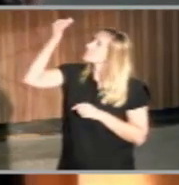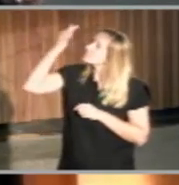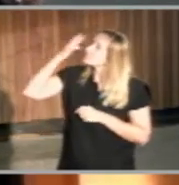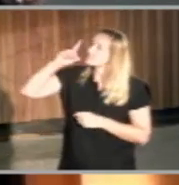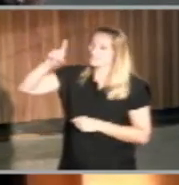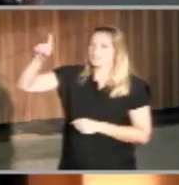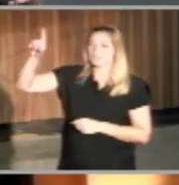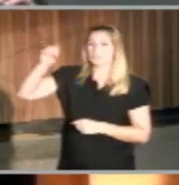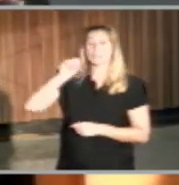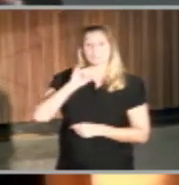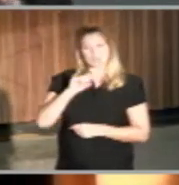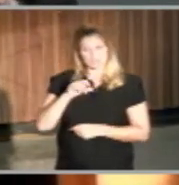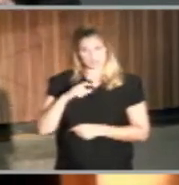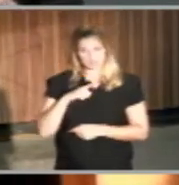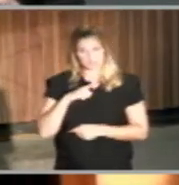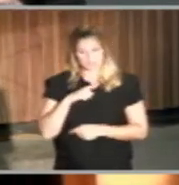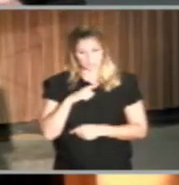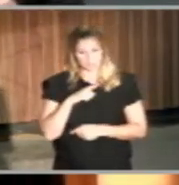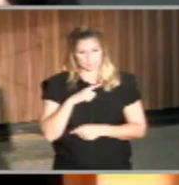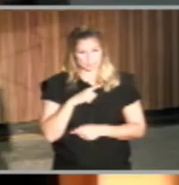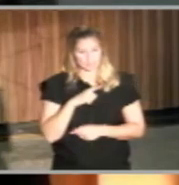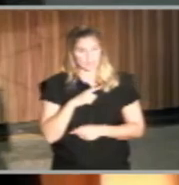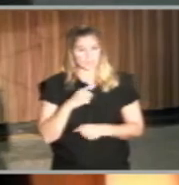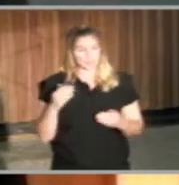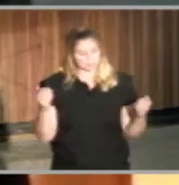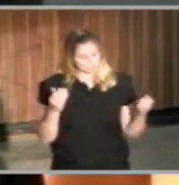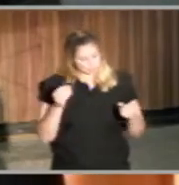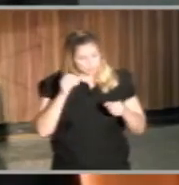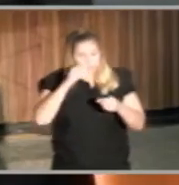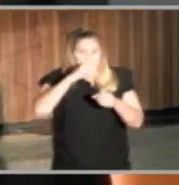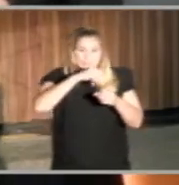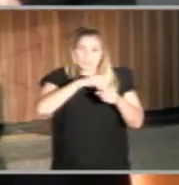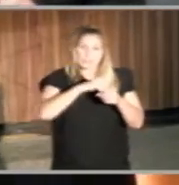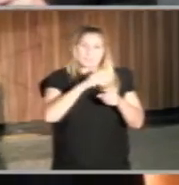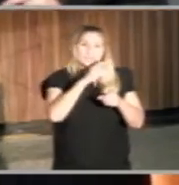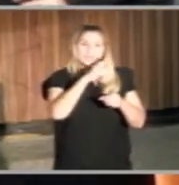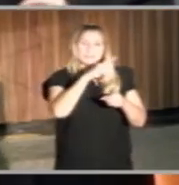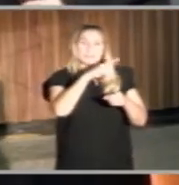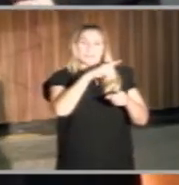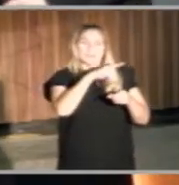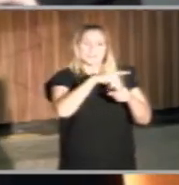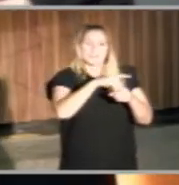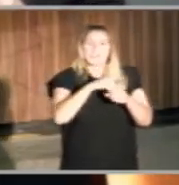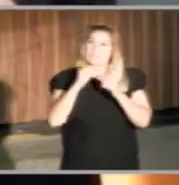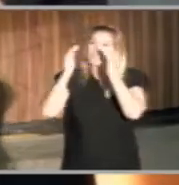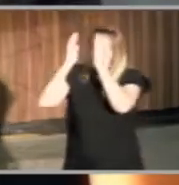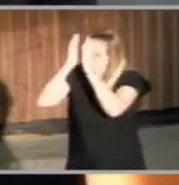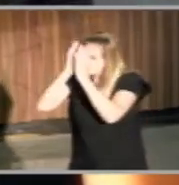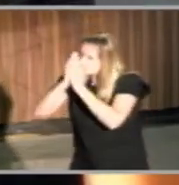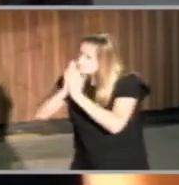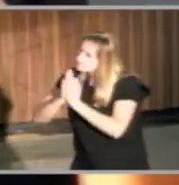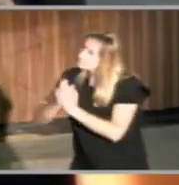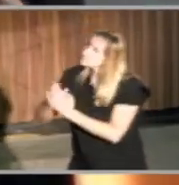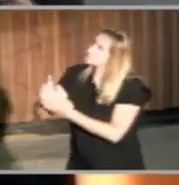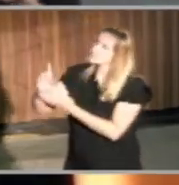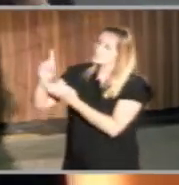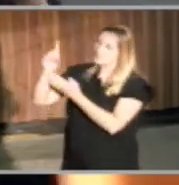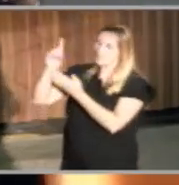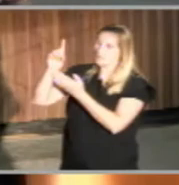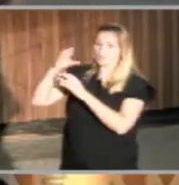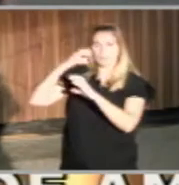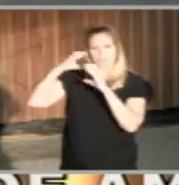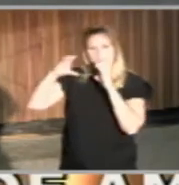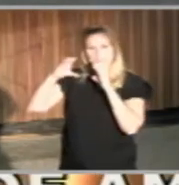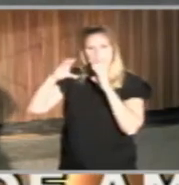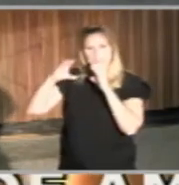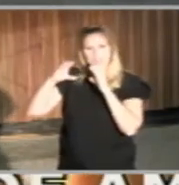veio preparado hoje para celebrar ao Senhor com a sua adoração, com o seu cântico, mas também